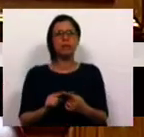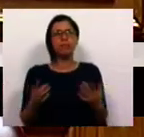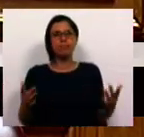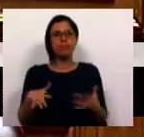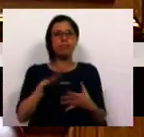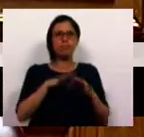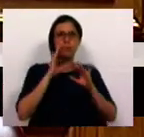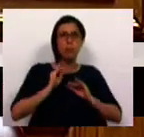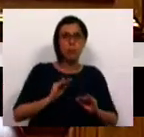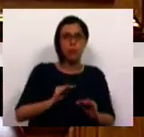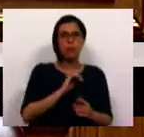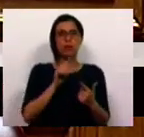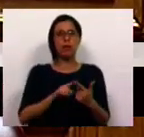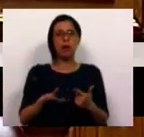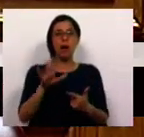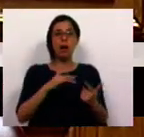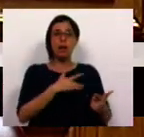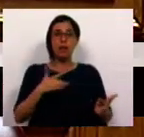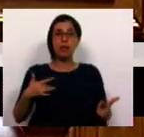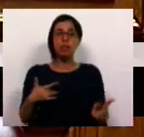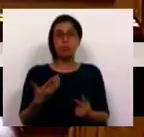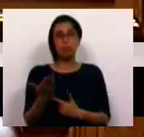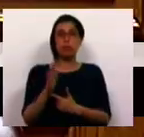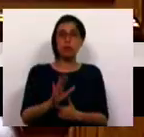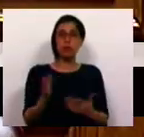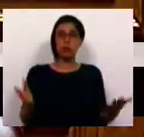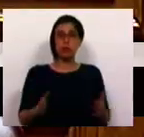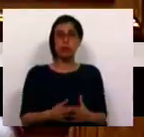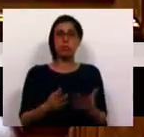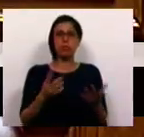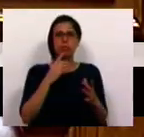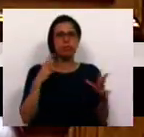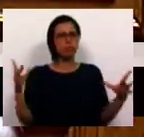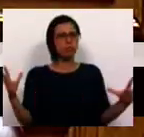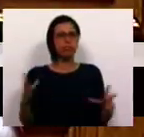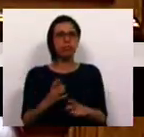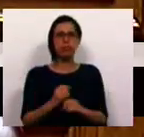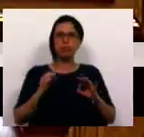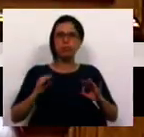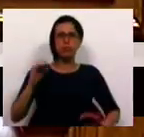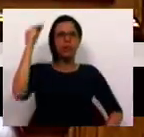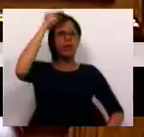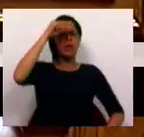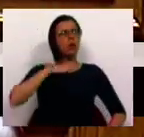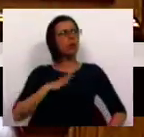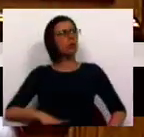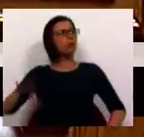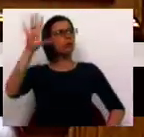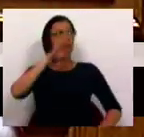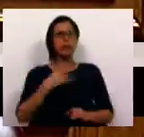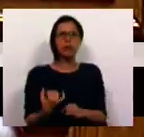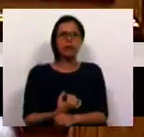quer na área da educação, quer na área da saúde, por exemplo, e como esvaziaram o interior do país